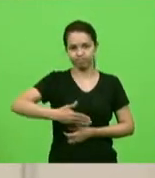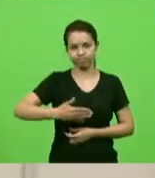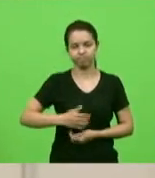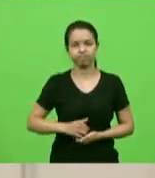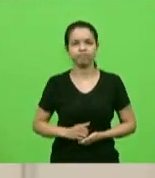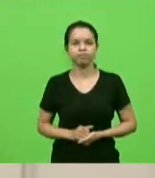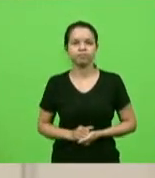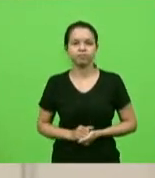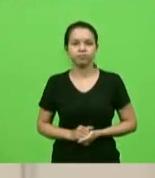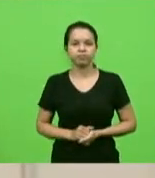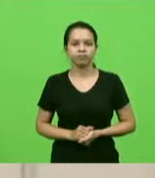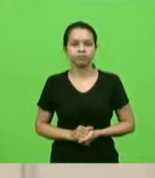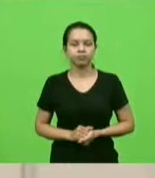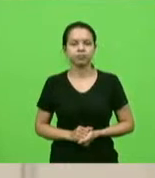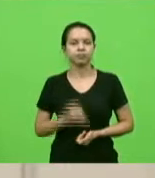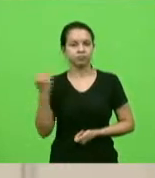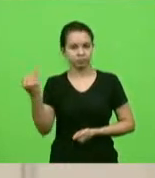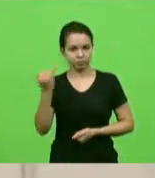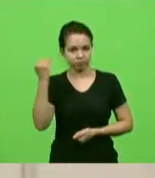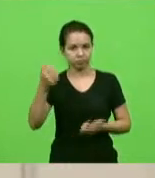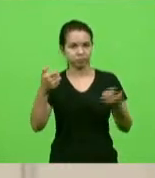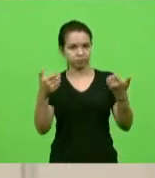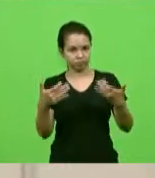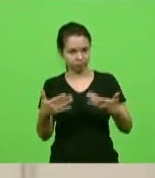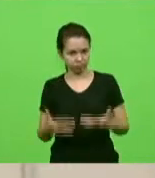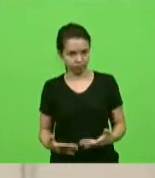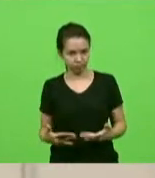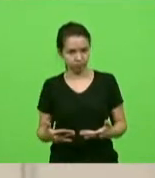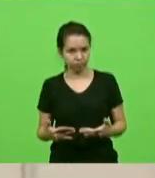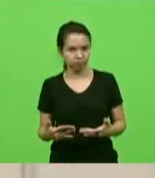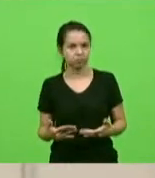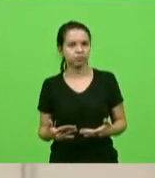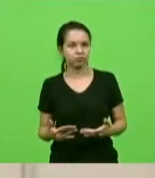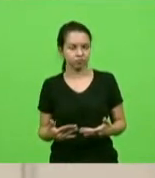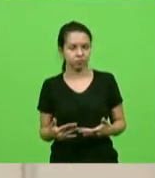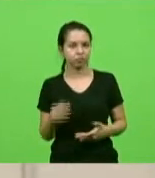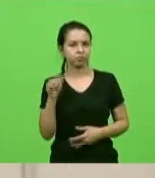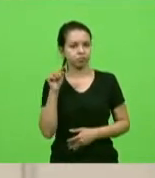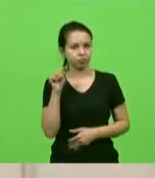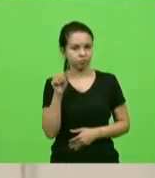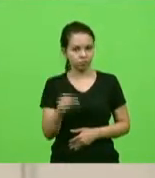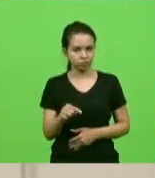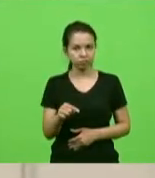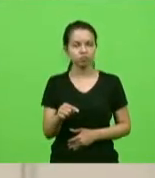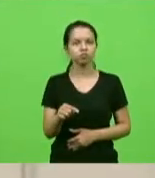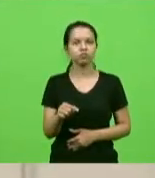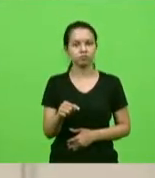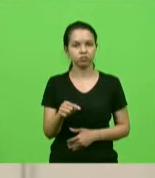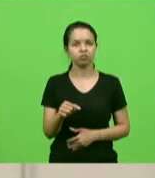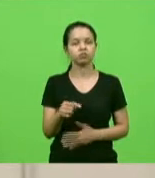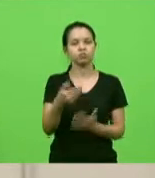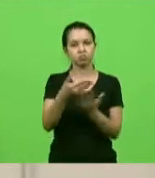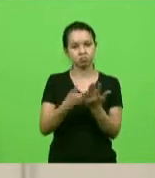processo. Frisa-se que o inquérito criminal em curso no STJ